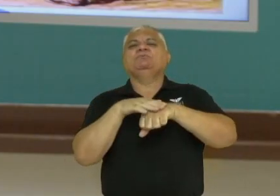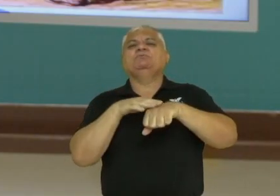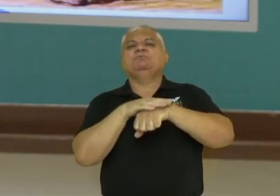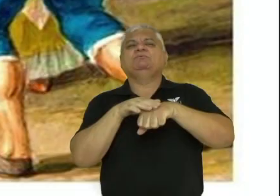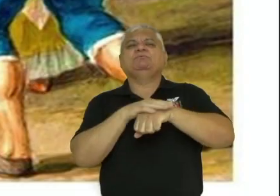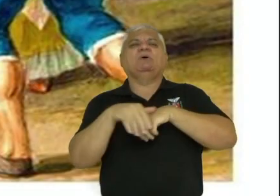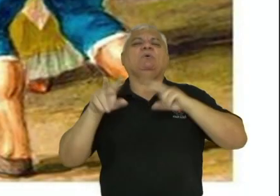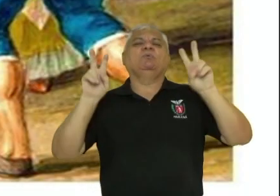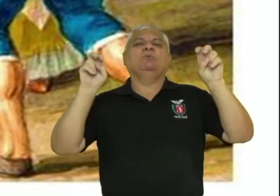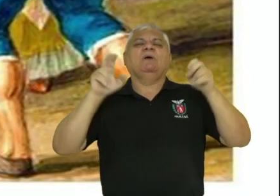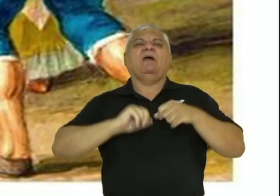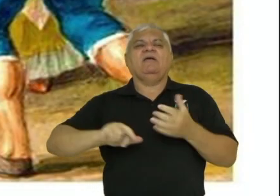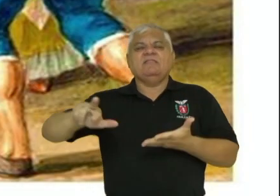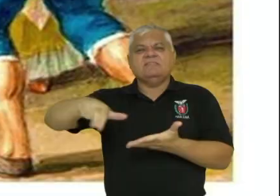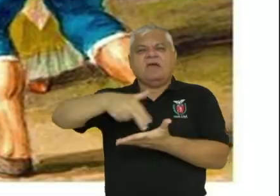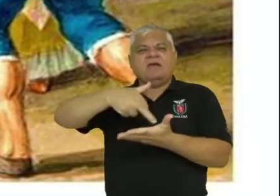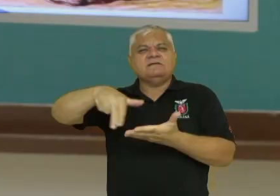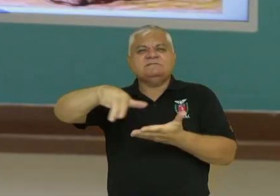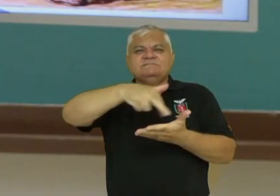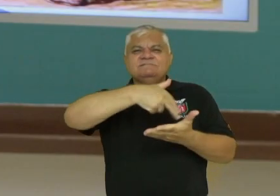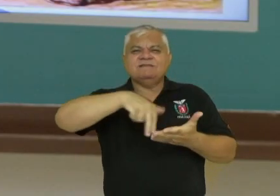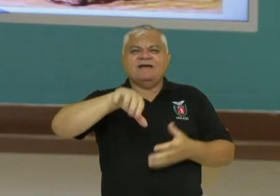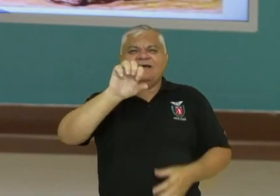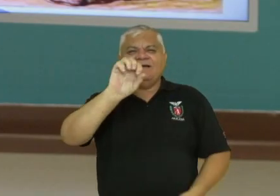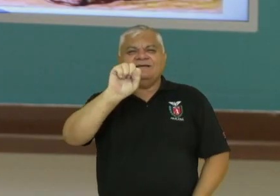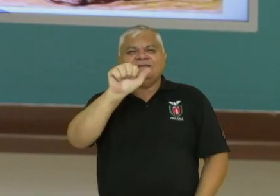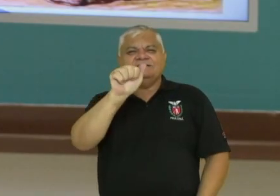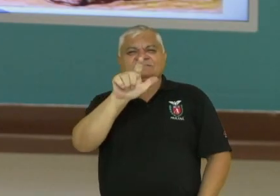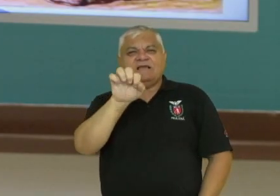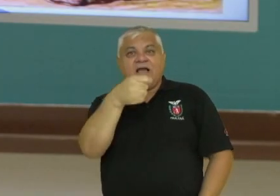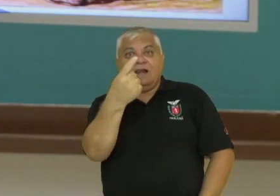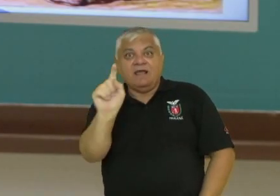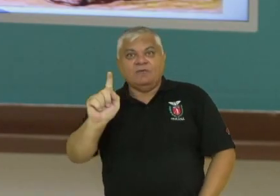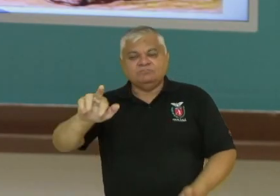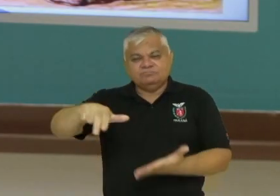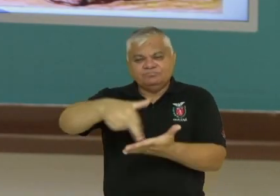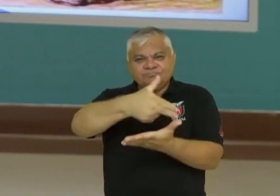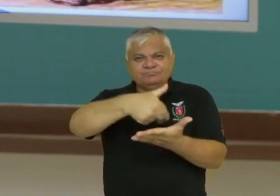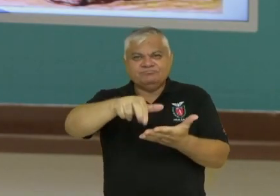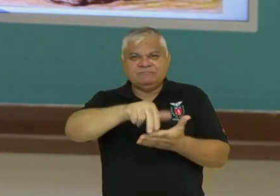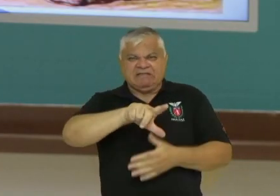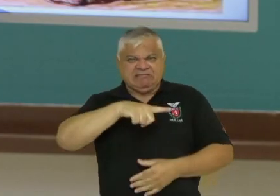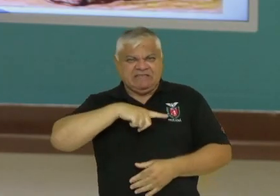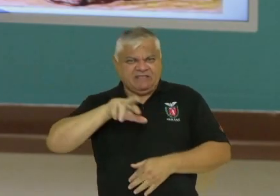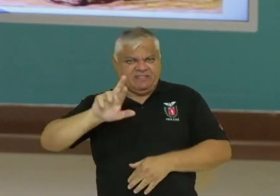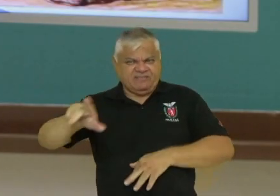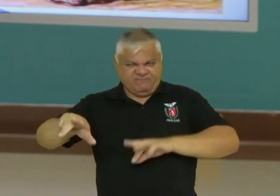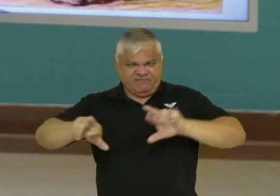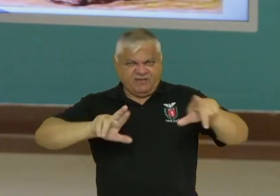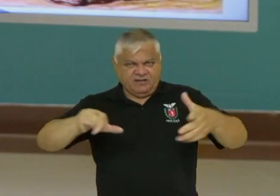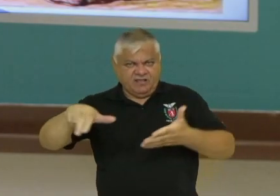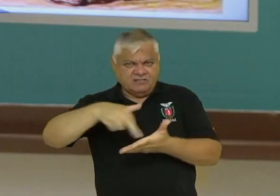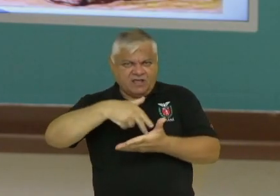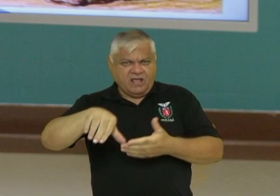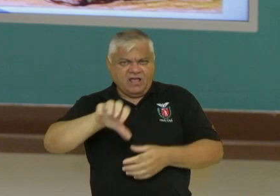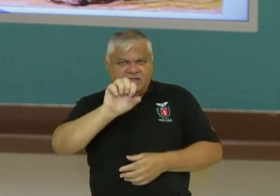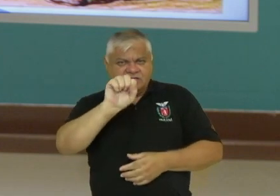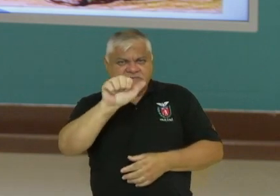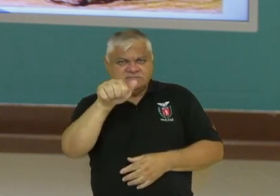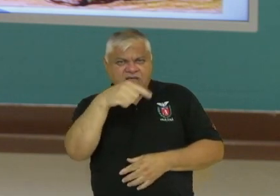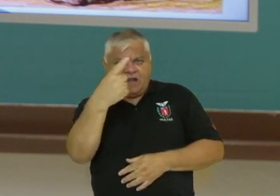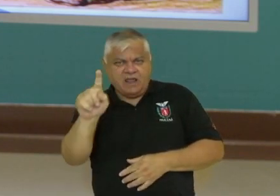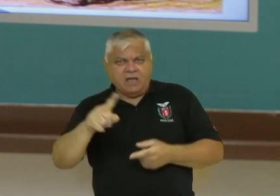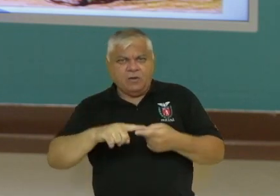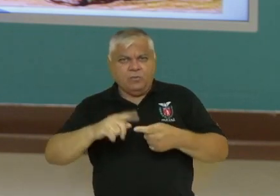pouquinho sobre as danças de salão. Tem diferença entre uma dança de salão, uma dança